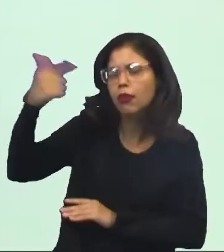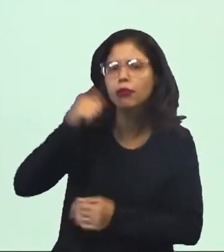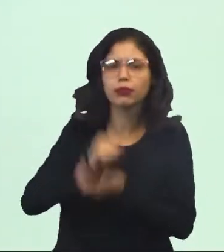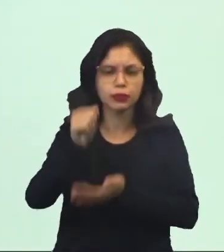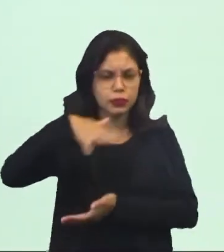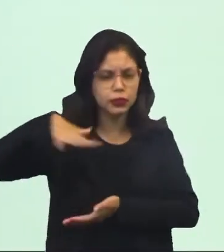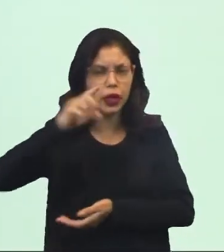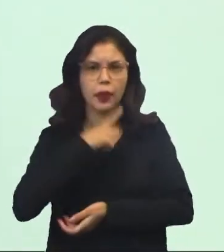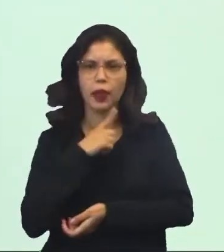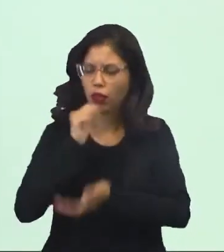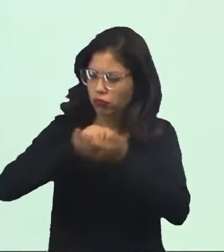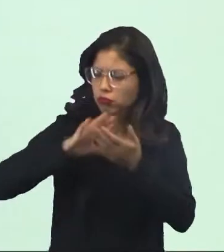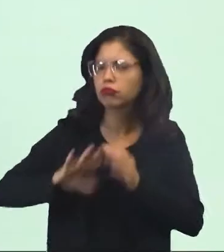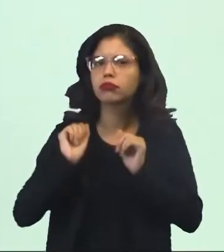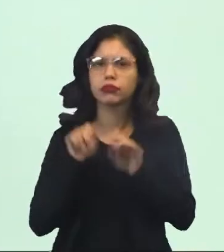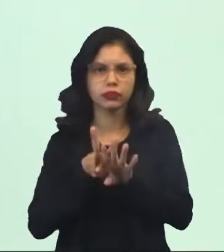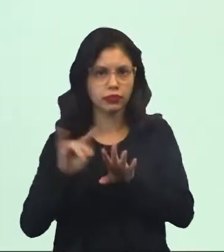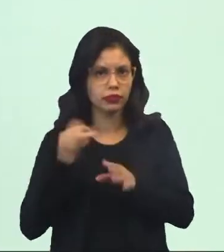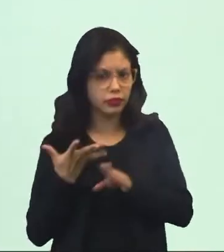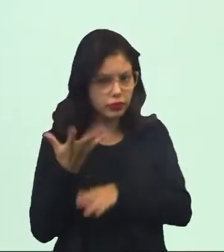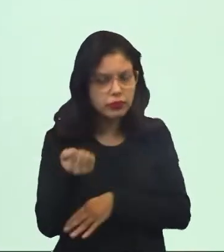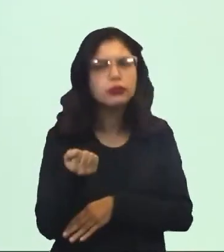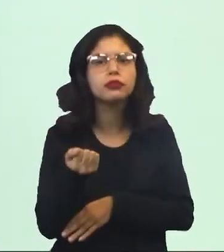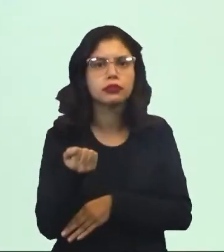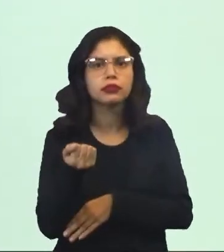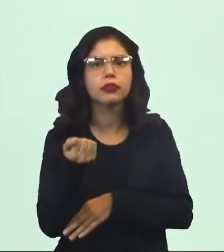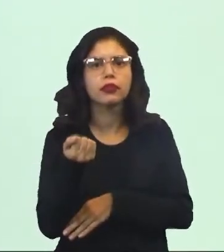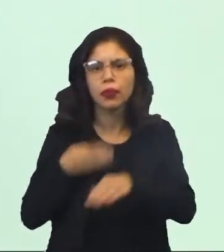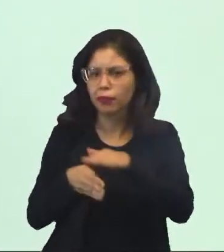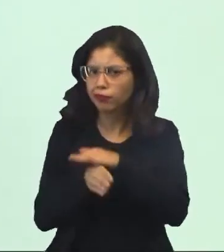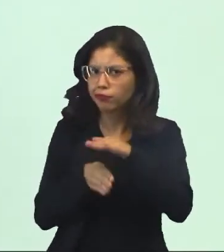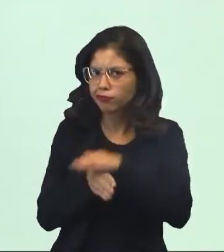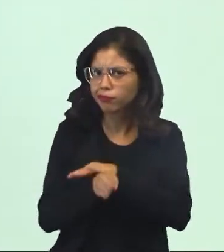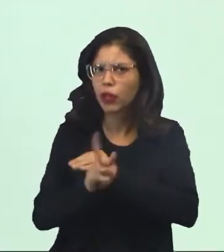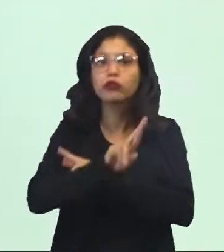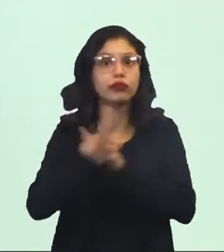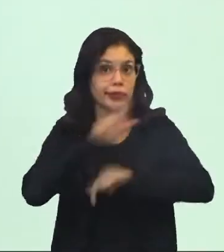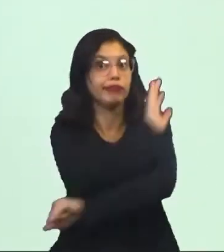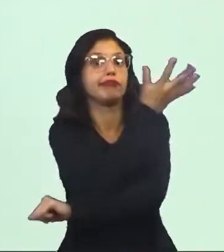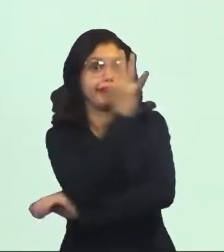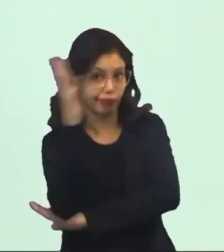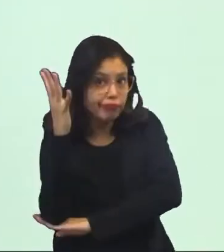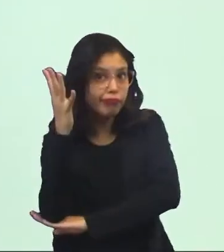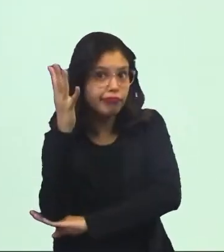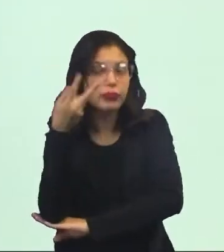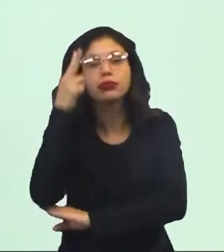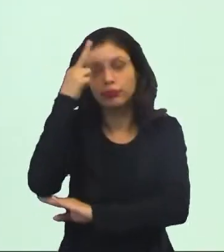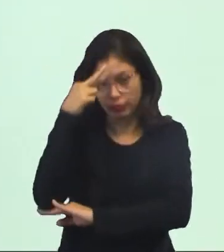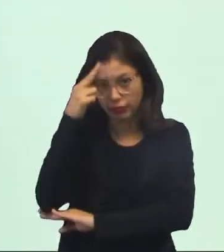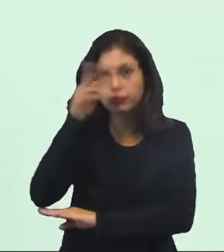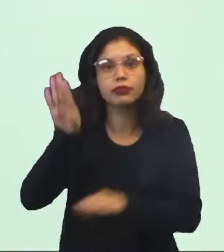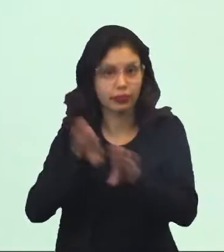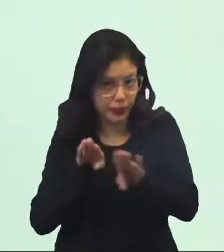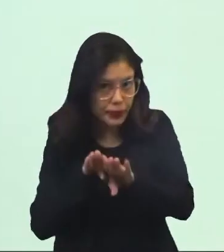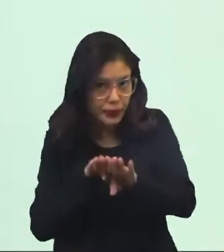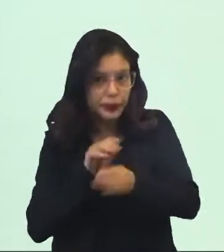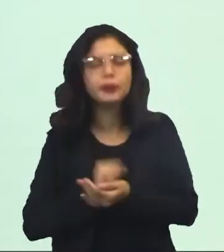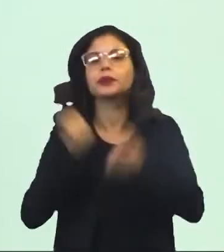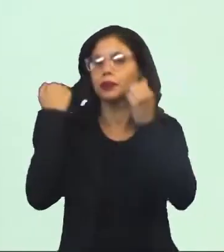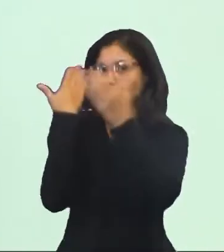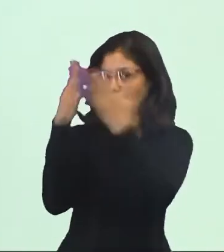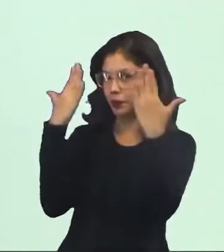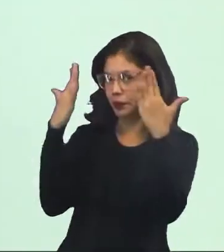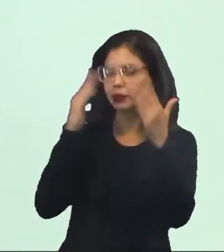essas atividades, elas vão receber interferência de fenômenos naturais. Lembram disso também?